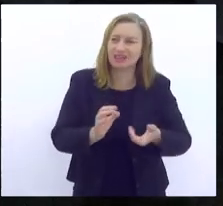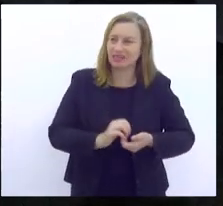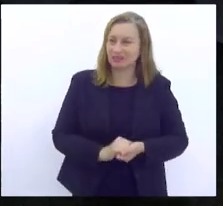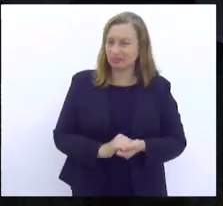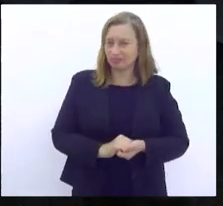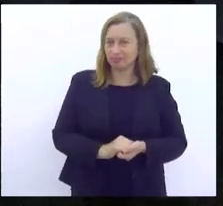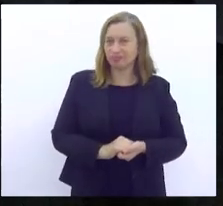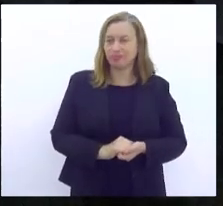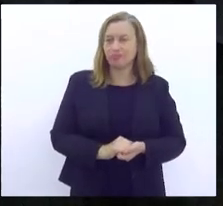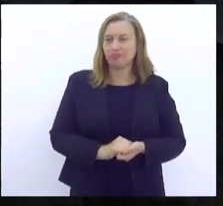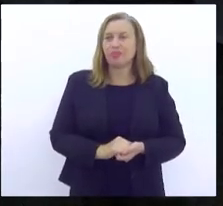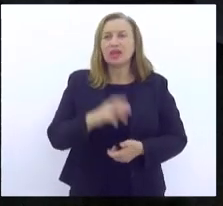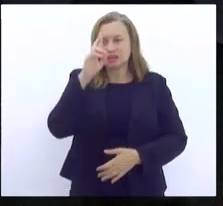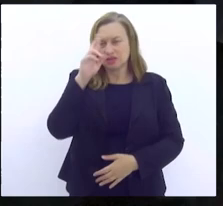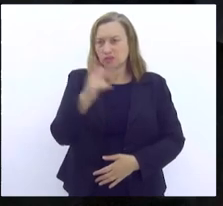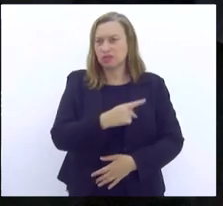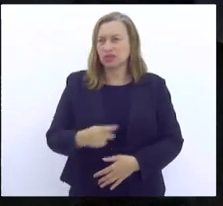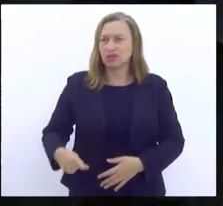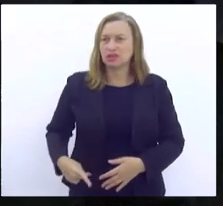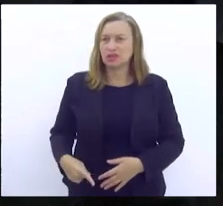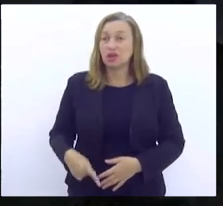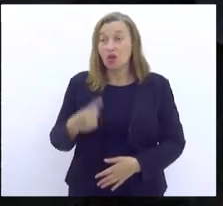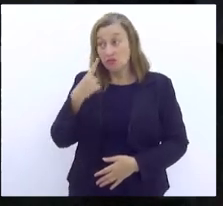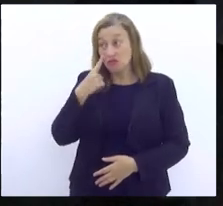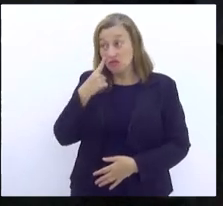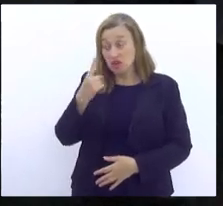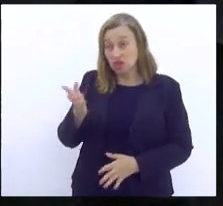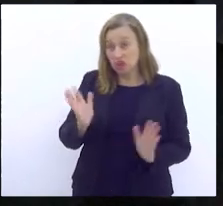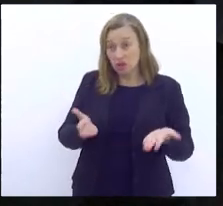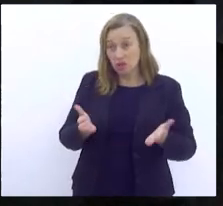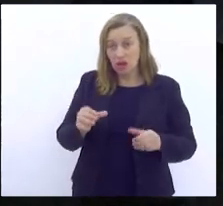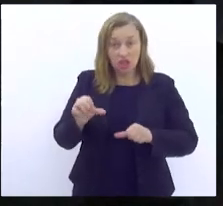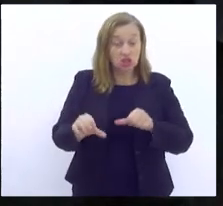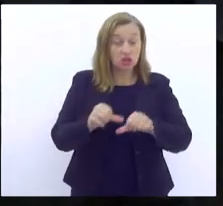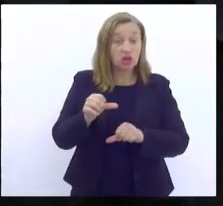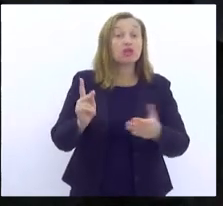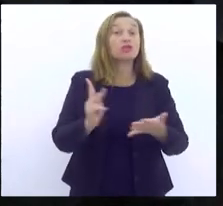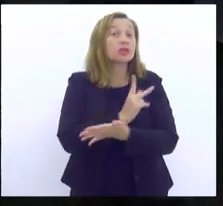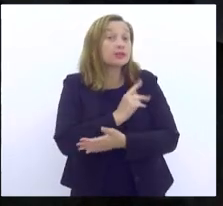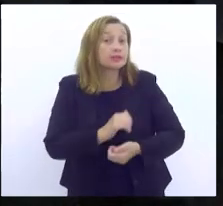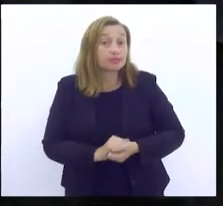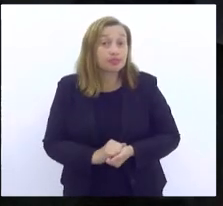especialistas de coisa nenhuma, presidente. Veja agora as trocas que estão acontecendo.